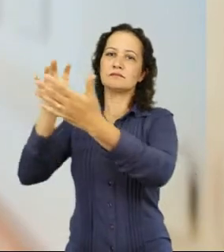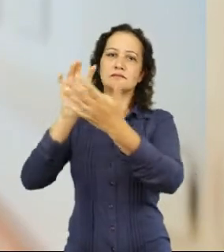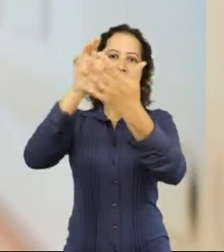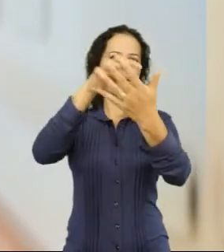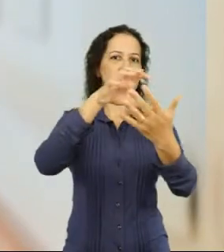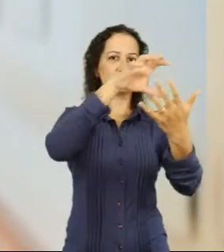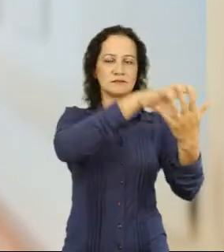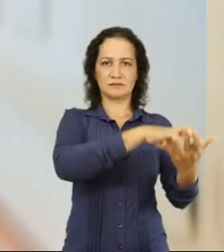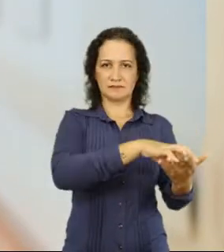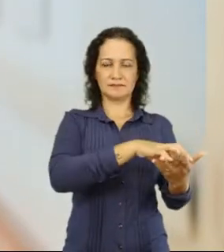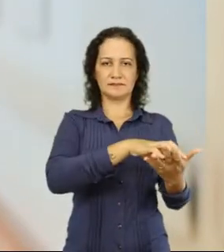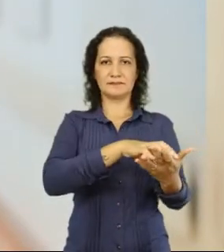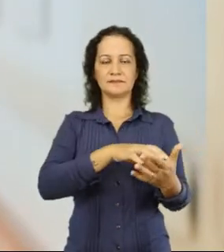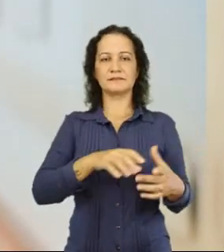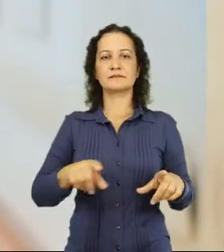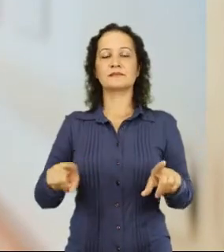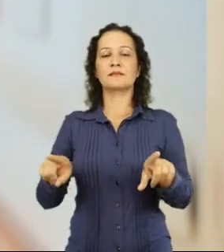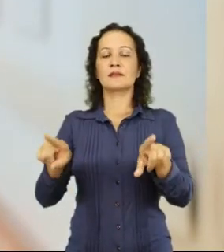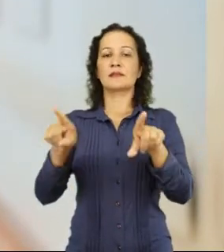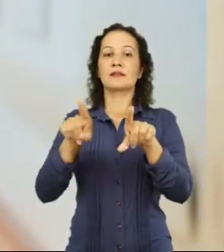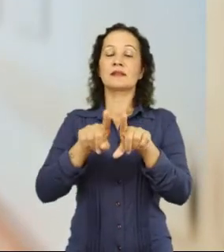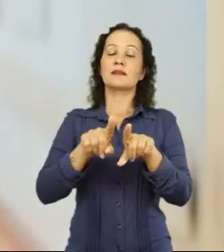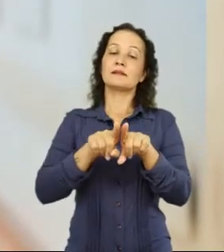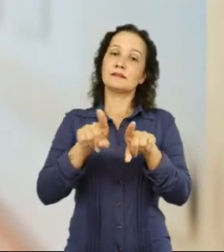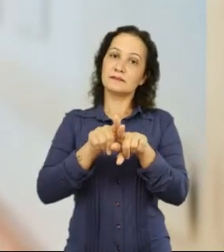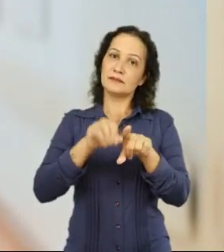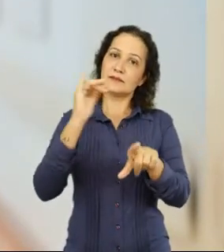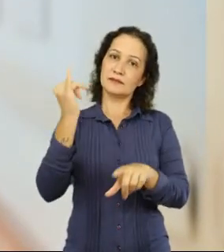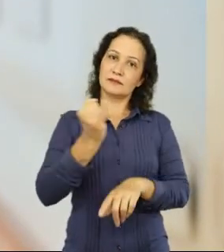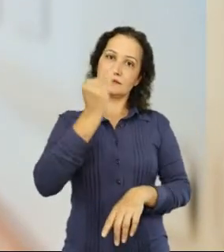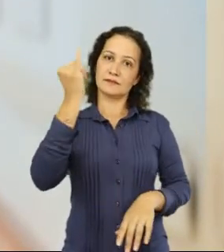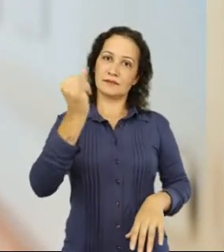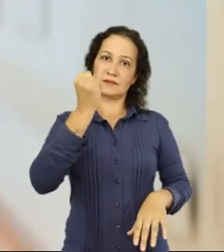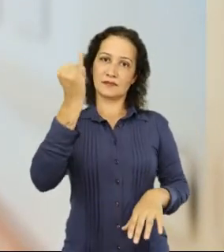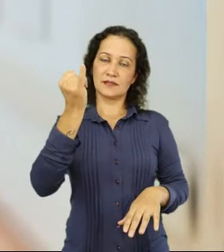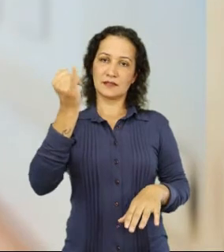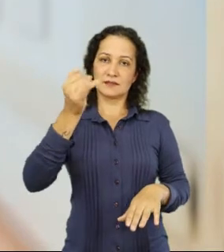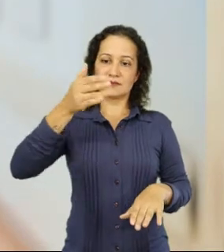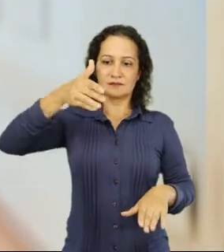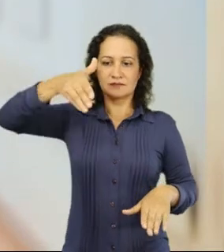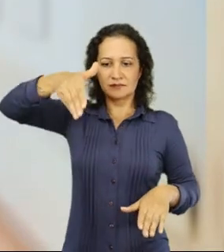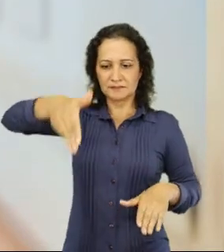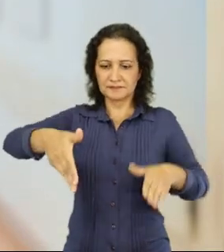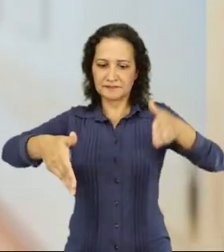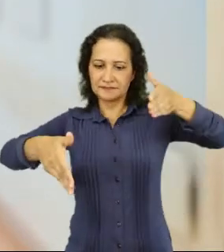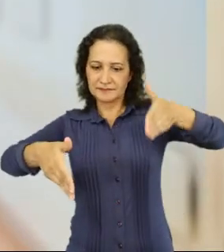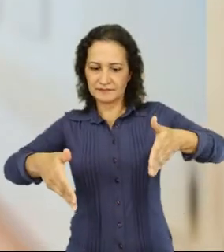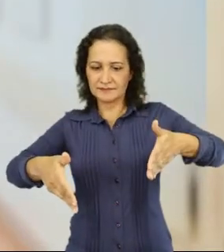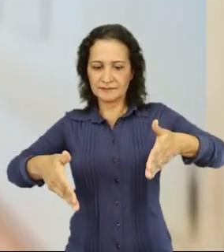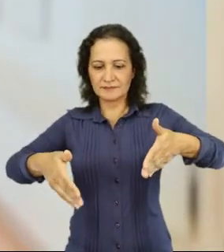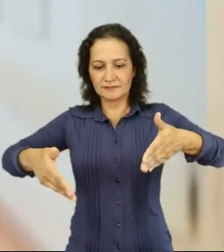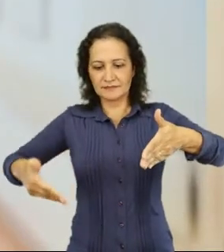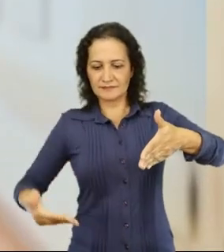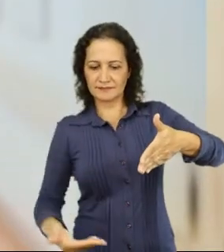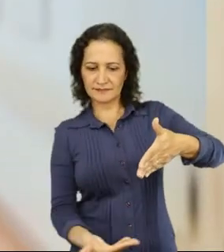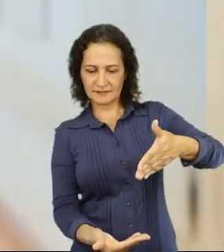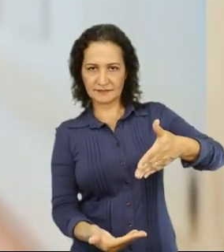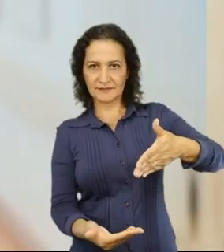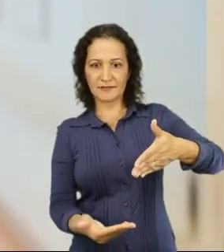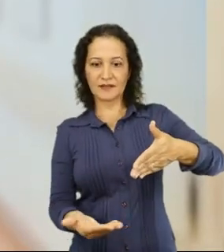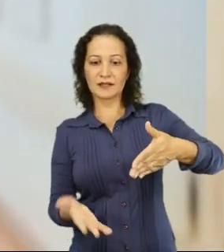vacina para atividade extramuros. É importante dispor as bobinas reutilizáveis, cobrindo também